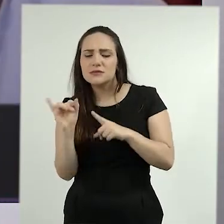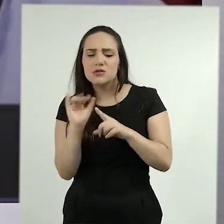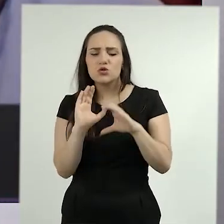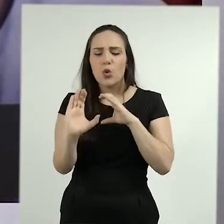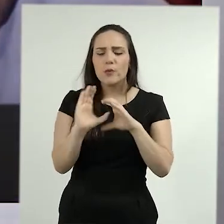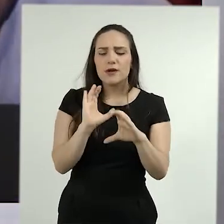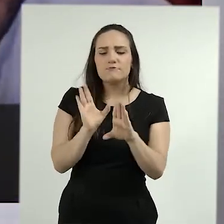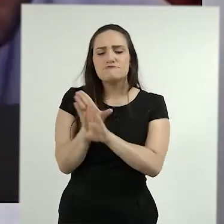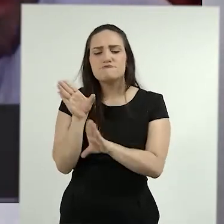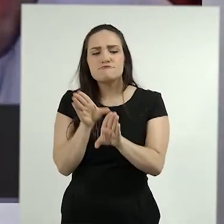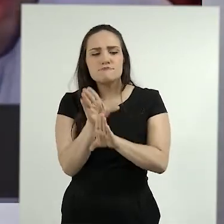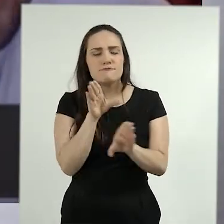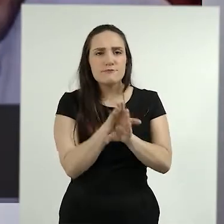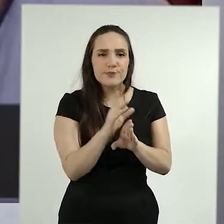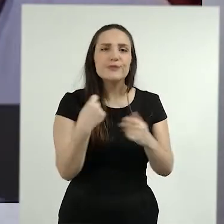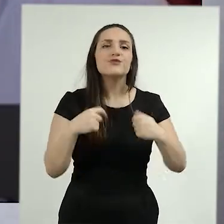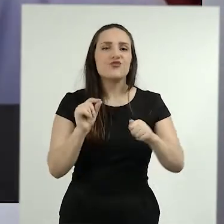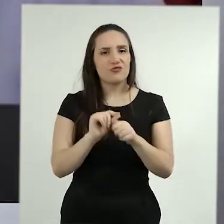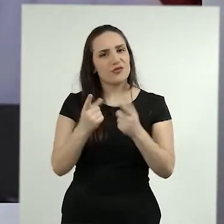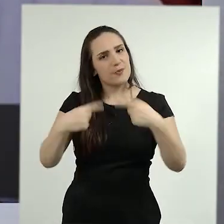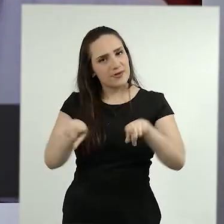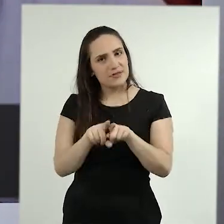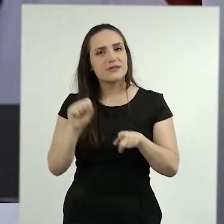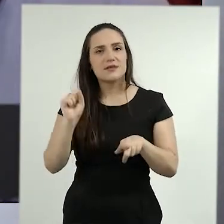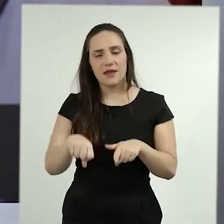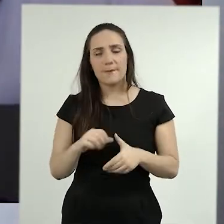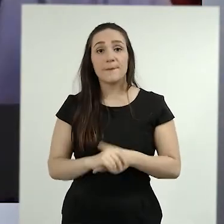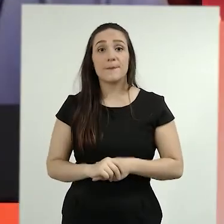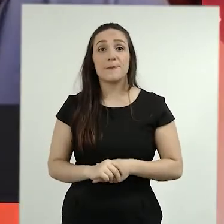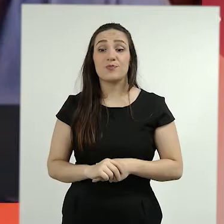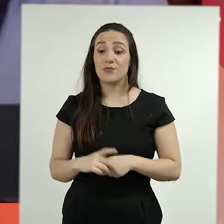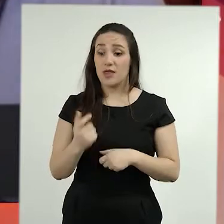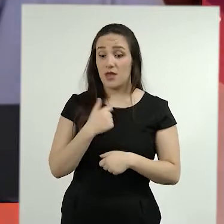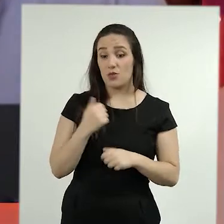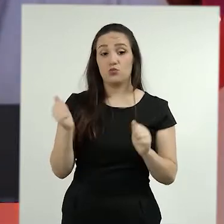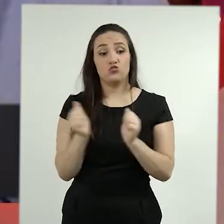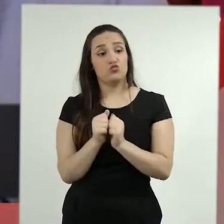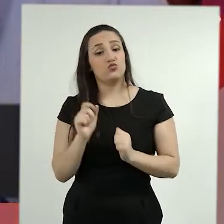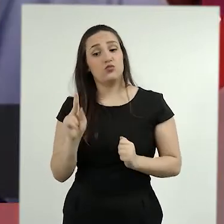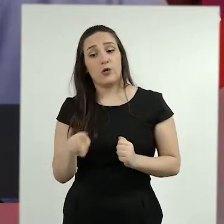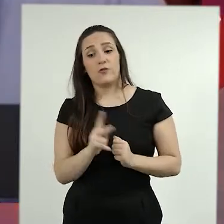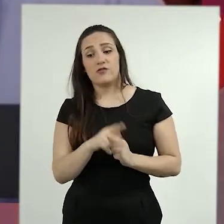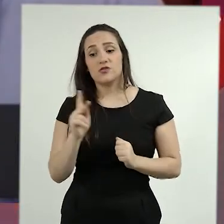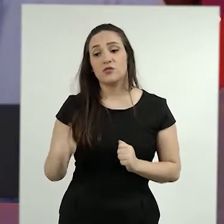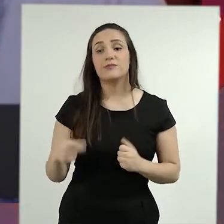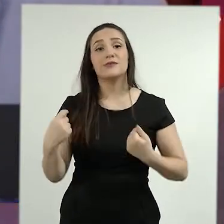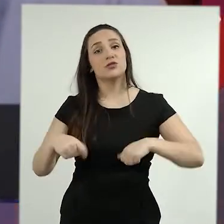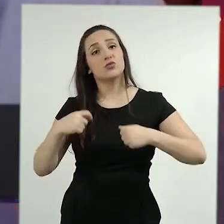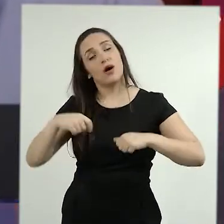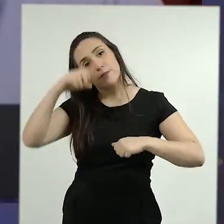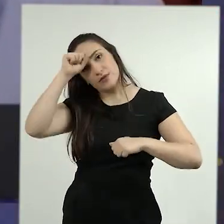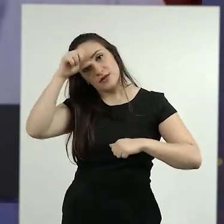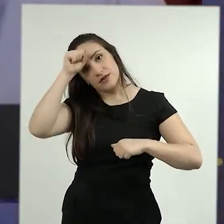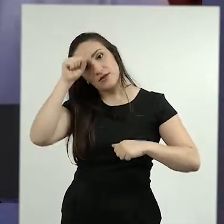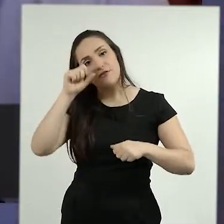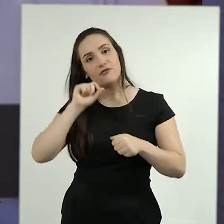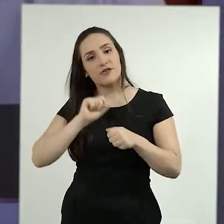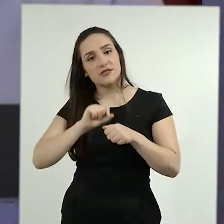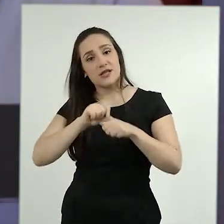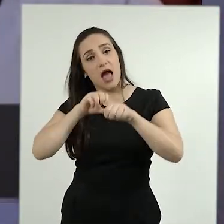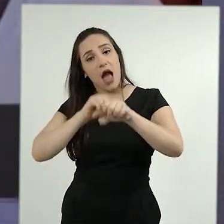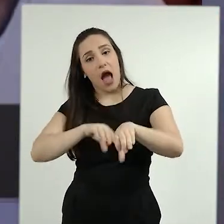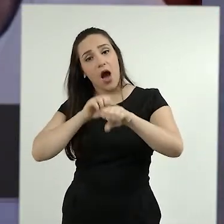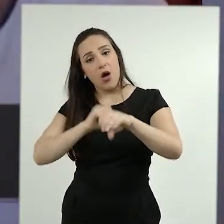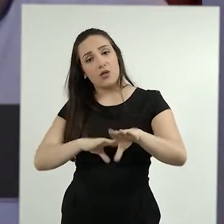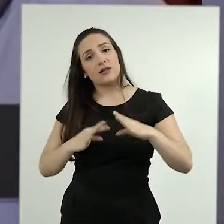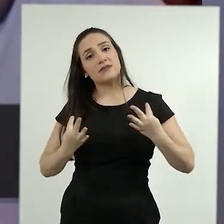Então, parcerias, como a gente está fazendo agora, tivemos que aprender, não só nós, né, mas professores tiveram que aprender a dar